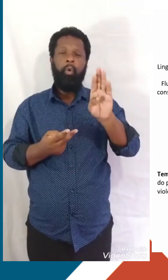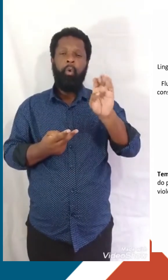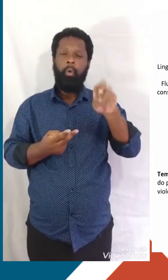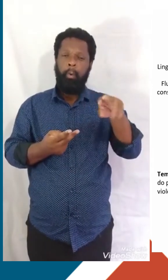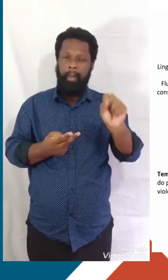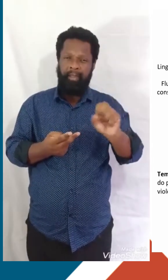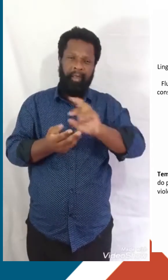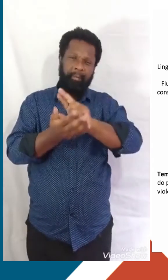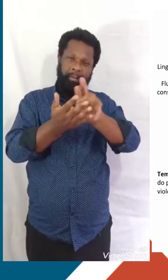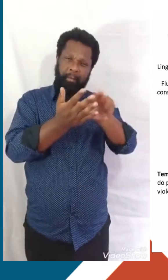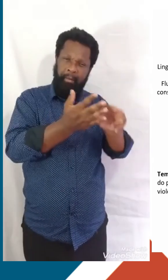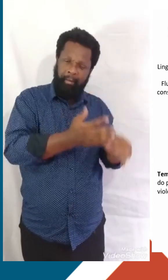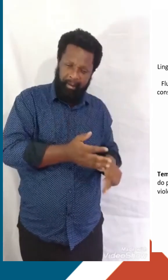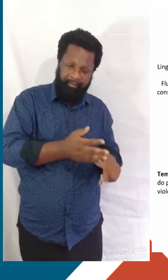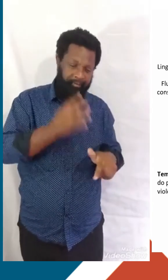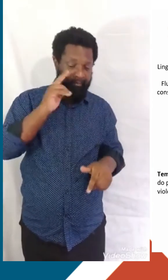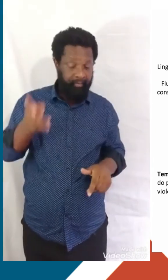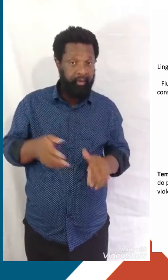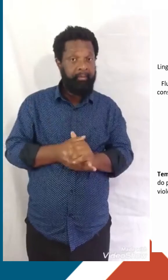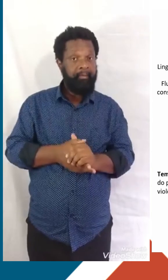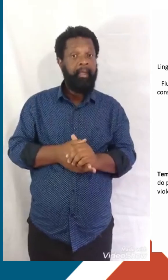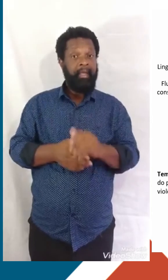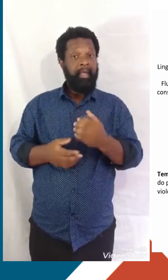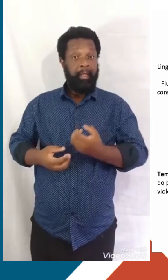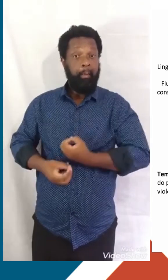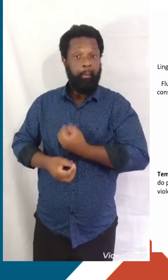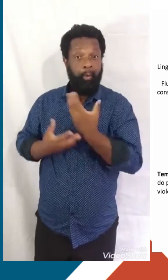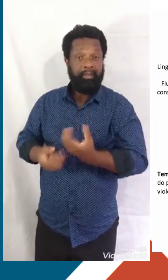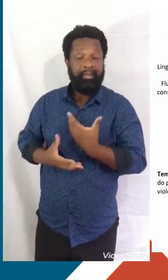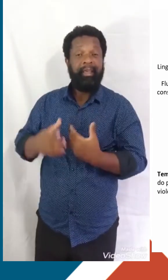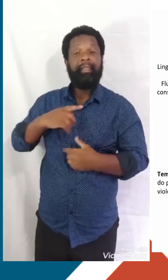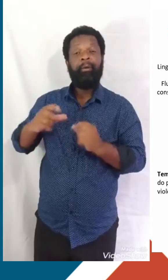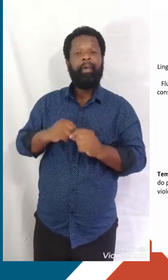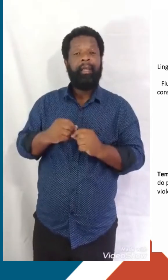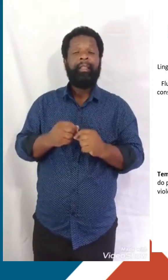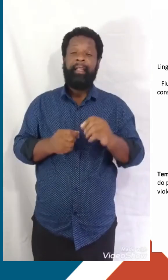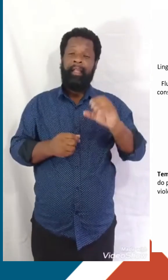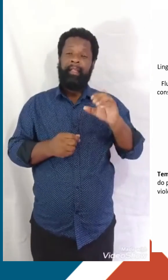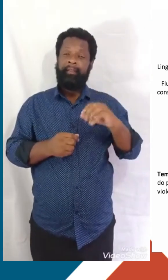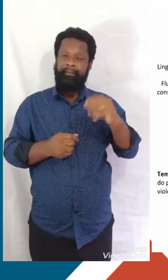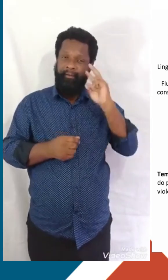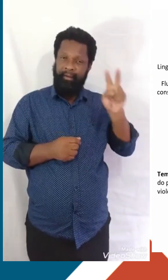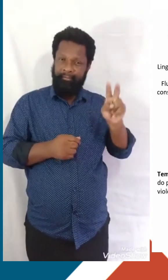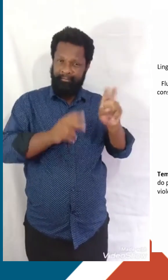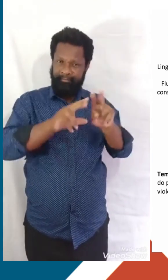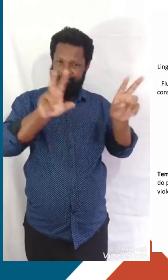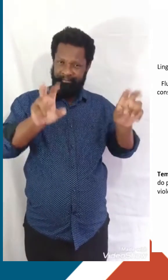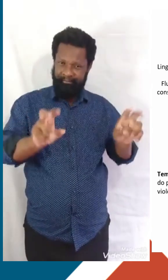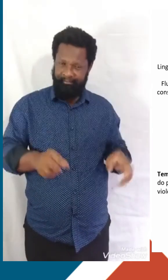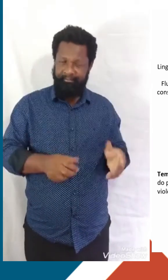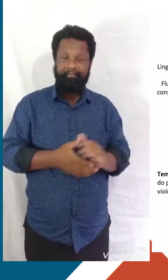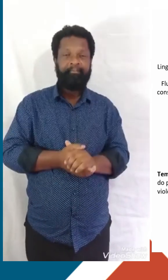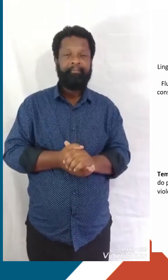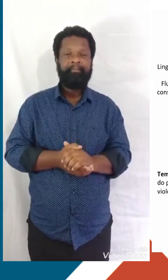Sabino, Graciliano e Nelson Rodrigues. Na poesia, nós vimos concretismo, neoconcretismo, a